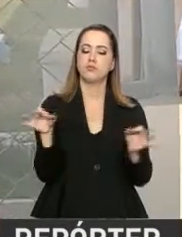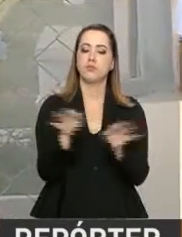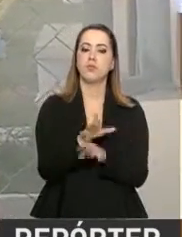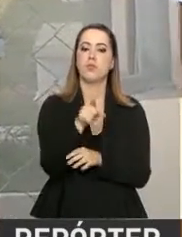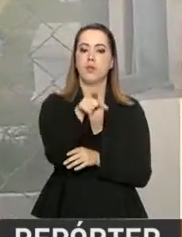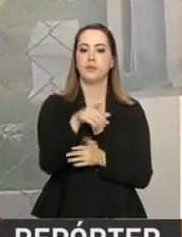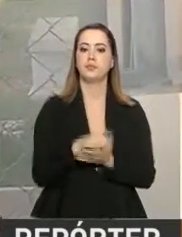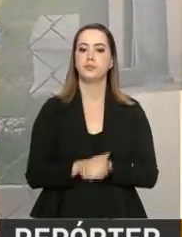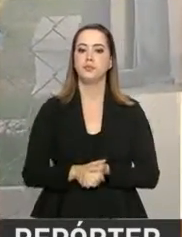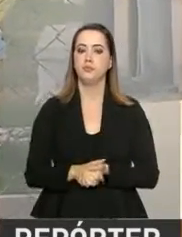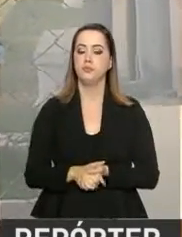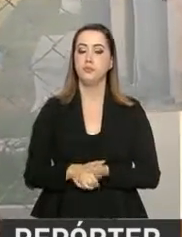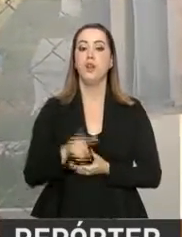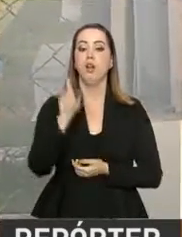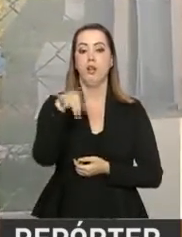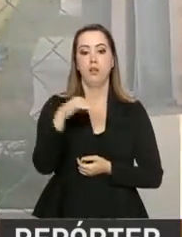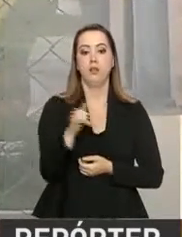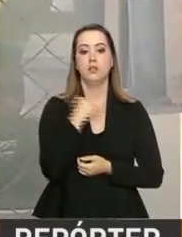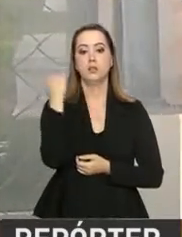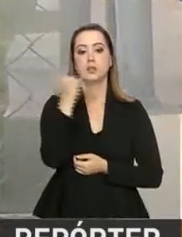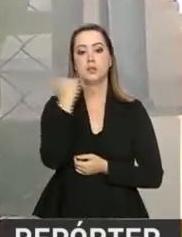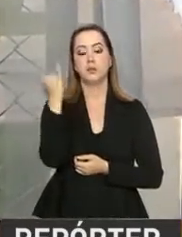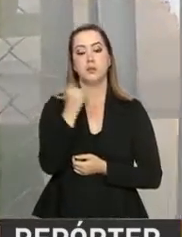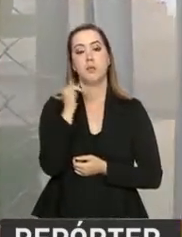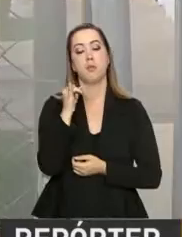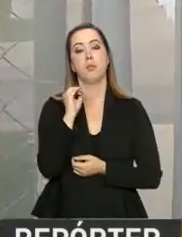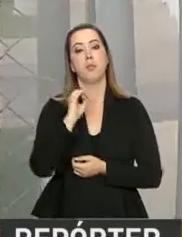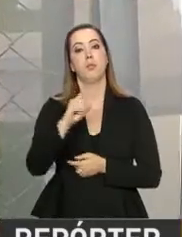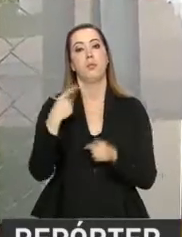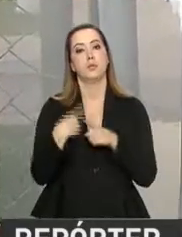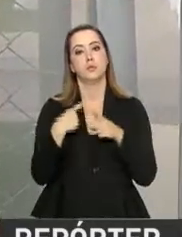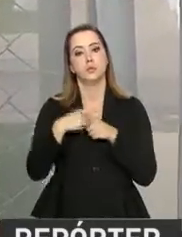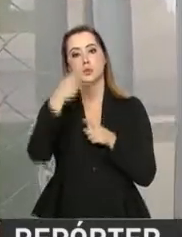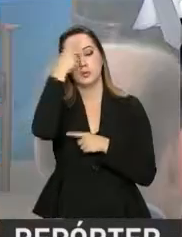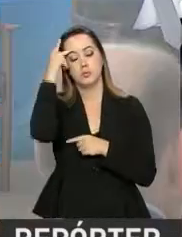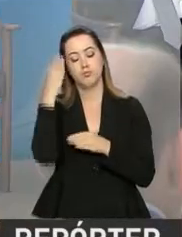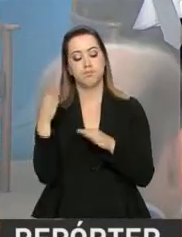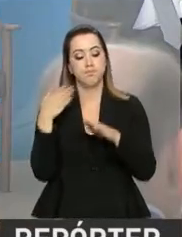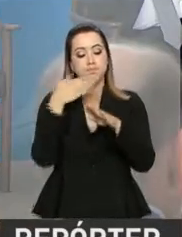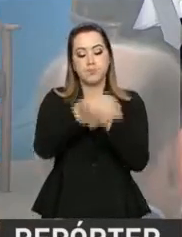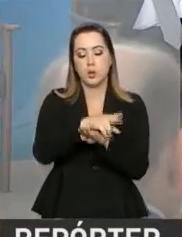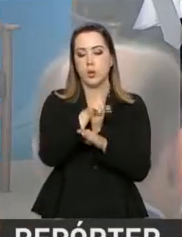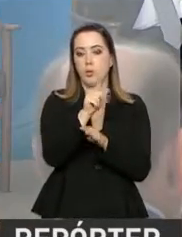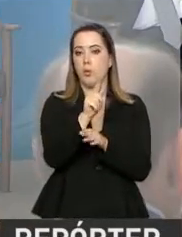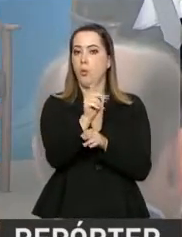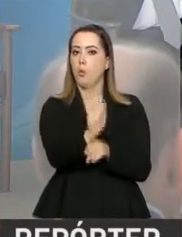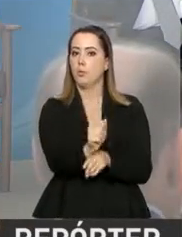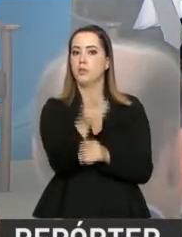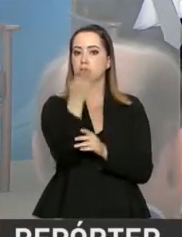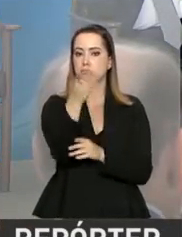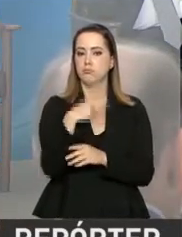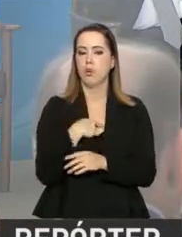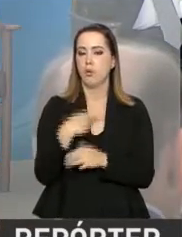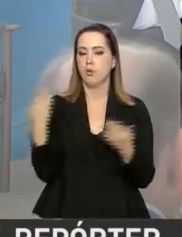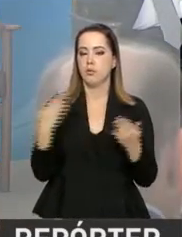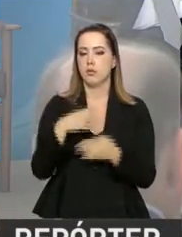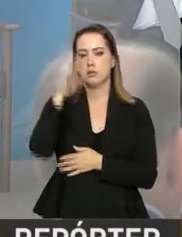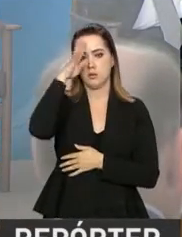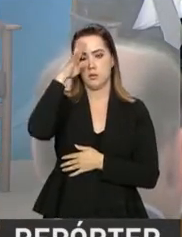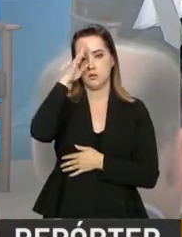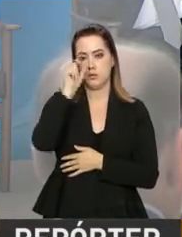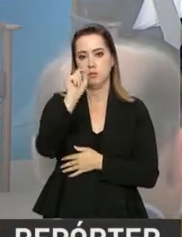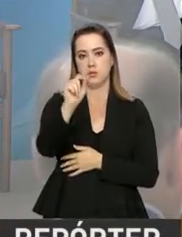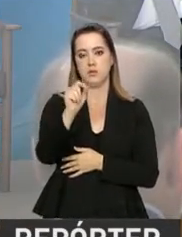muito importante que não é que na emergência que a pessoa que não tem outro moço recurso corre a UPA o governo anunciou nesta quarta-feira